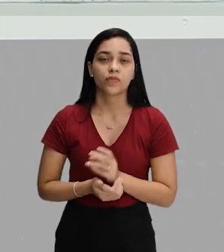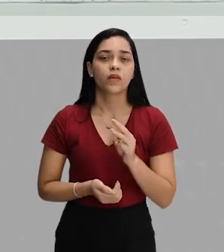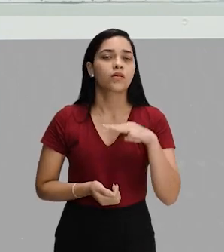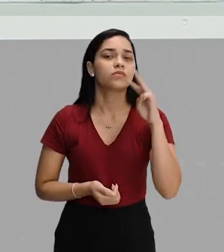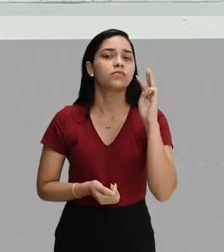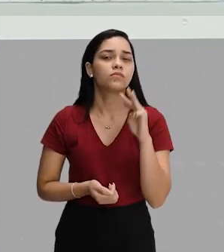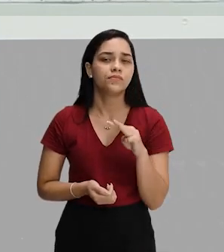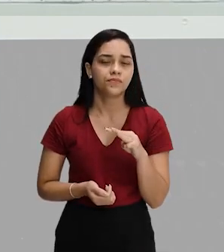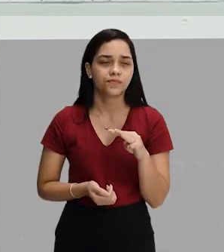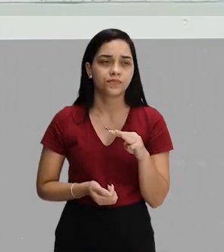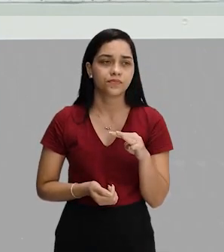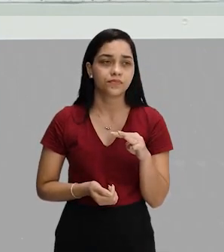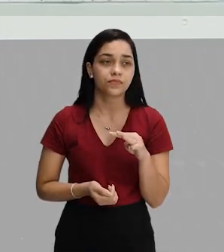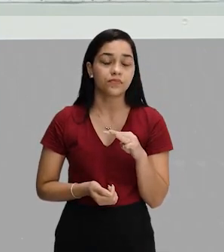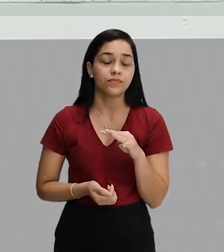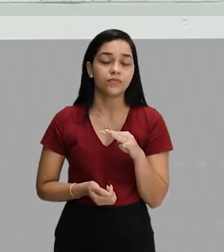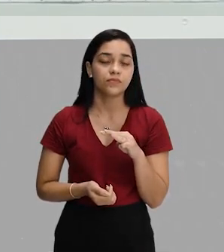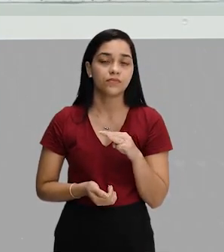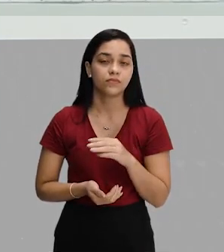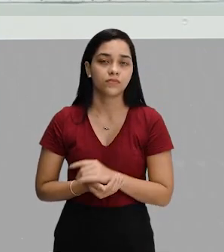é o cara que